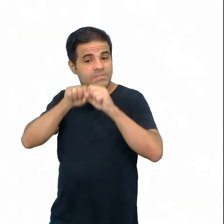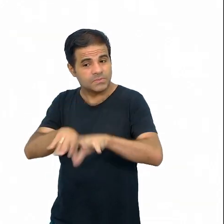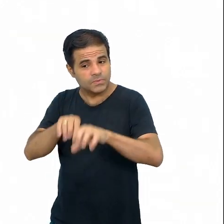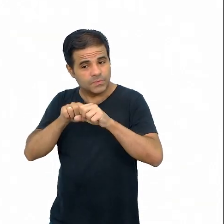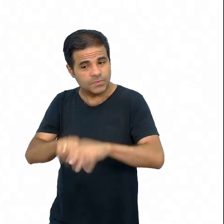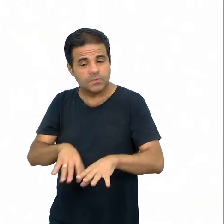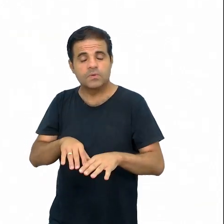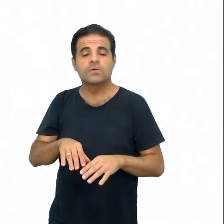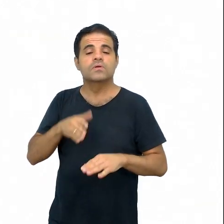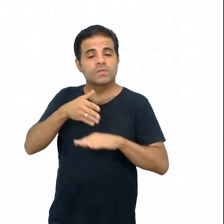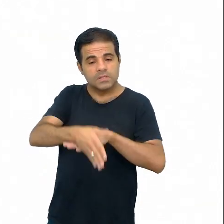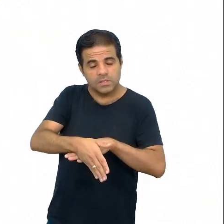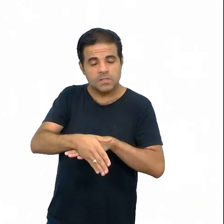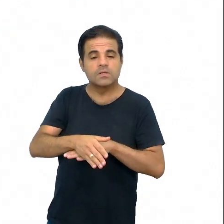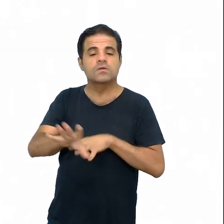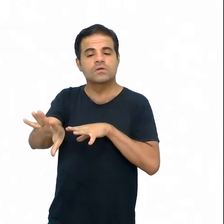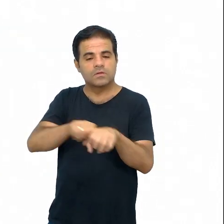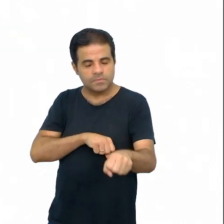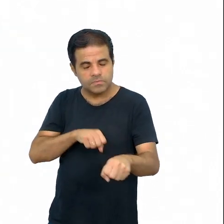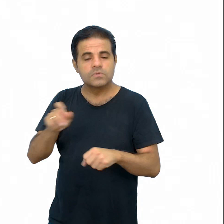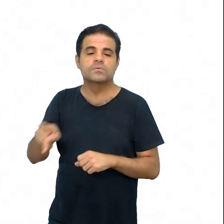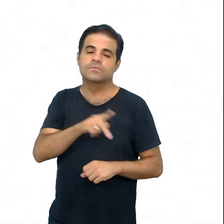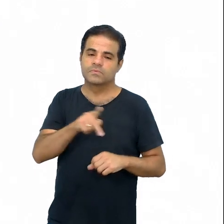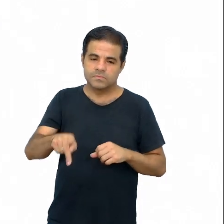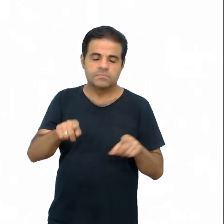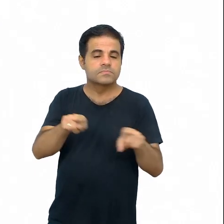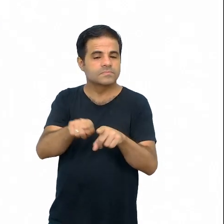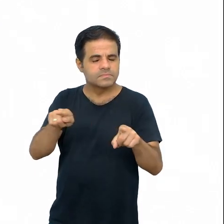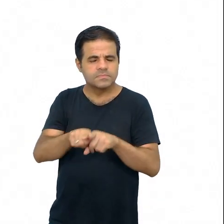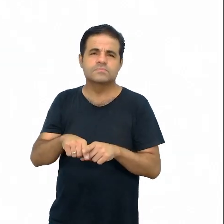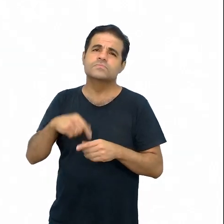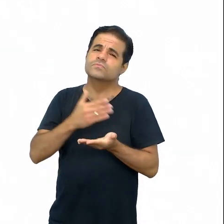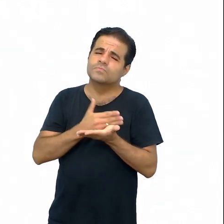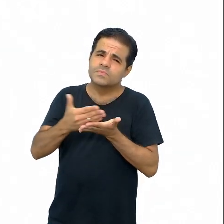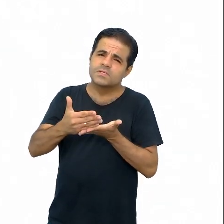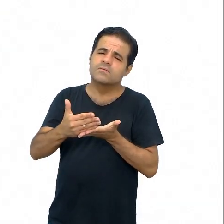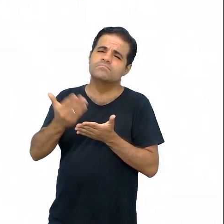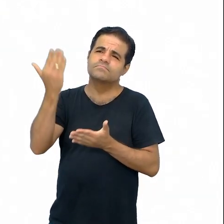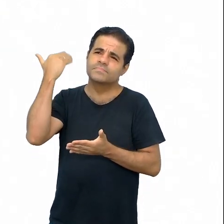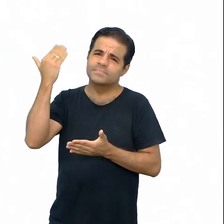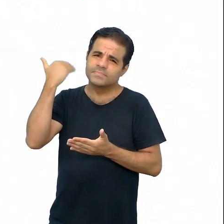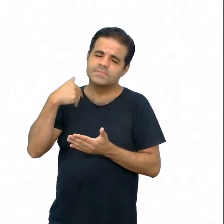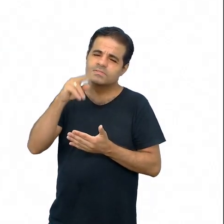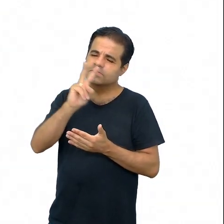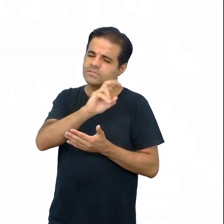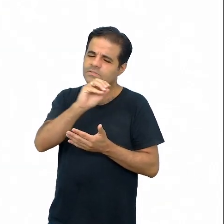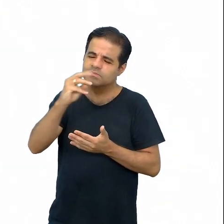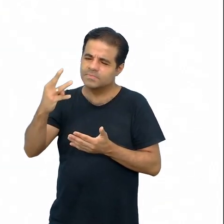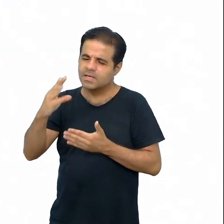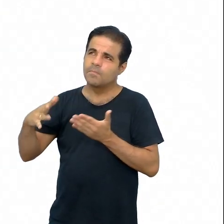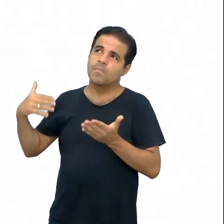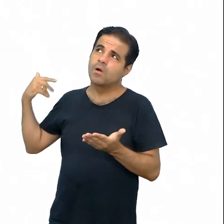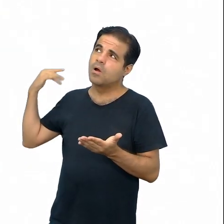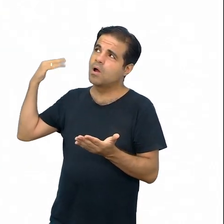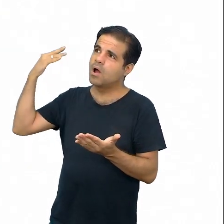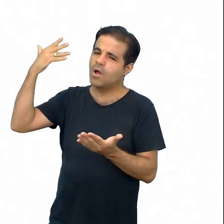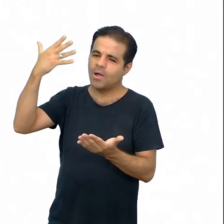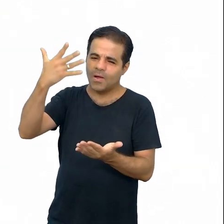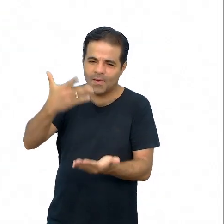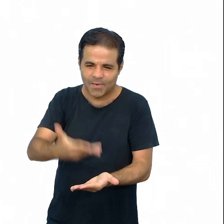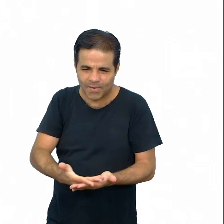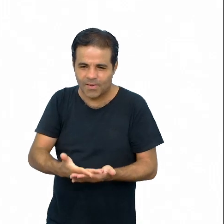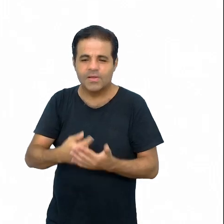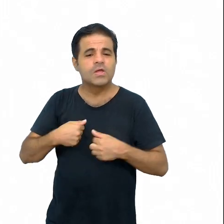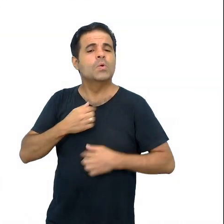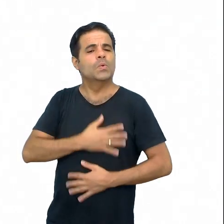e sempre atuei com a formação de professores também, desde 2003 até hoje, tá bom? Então, eu